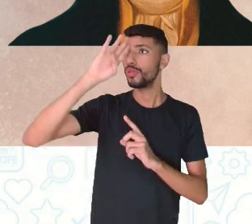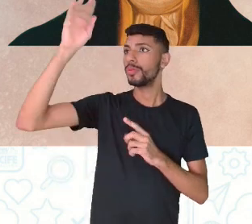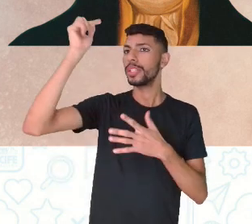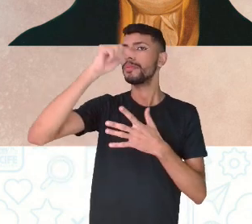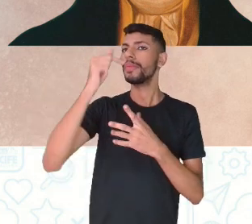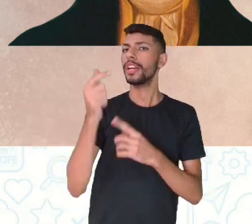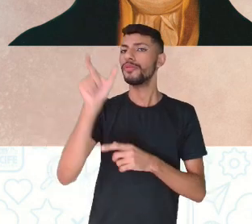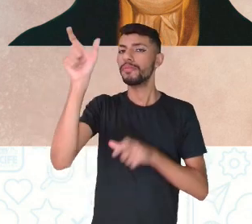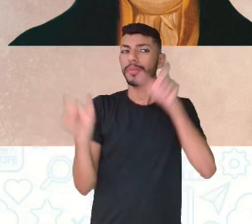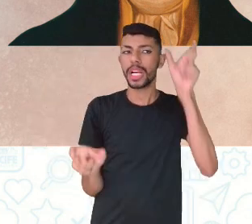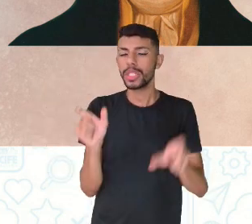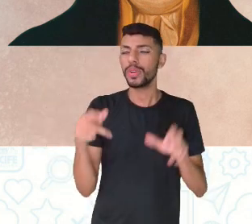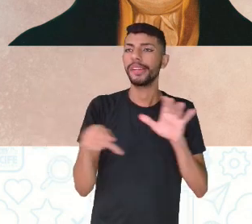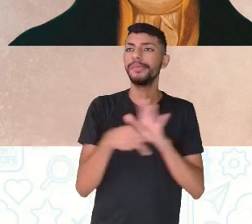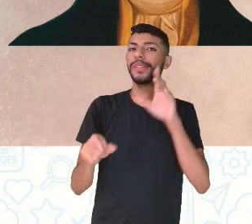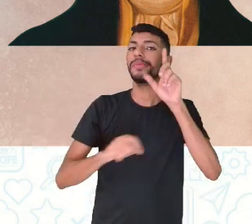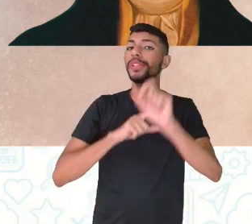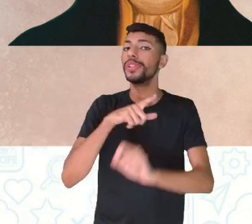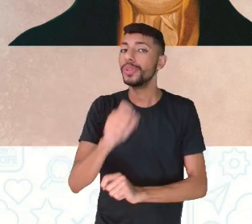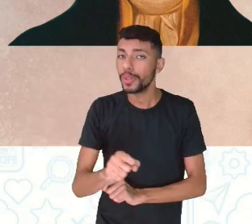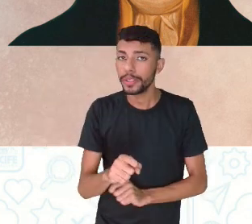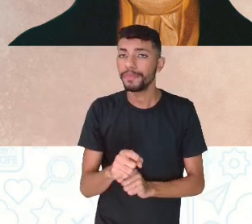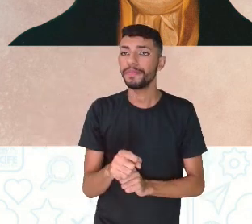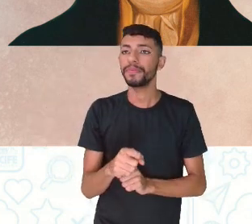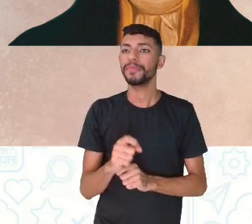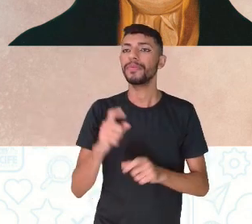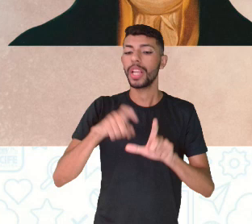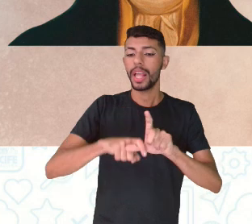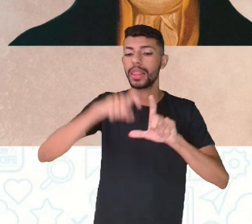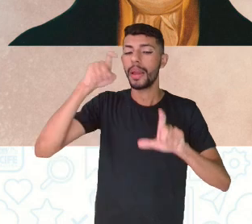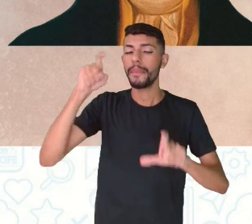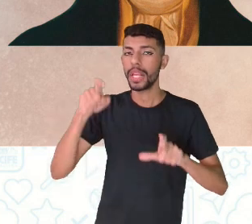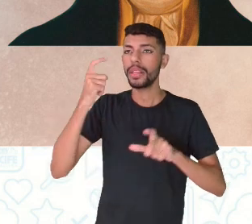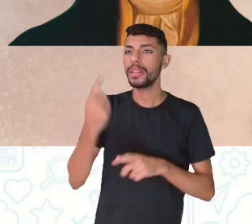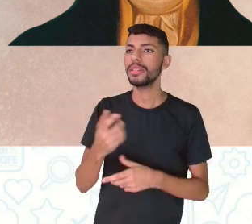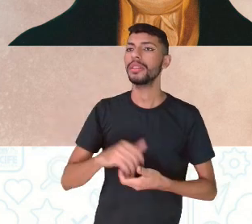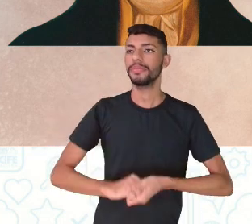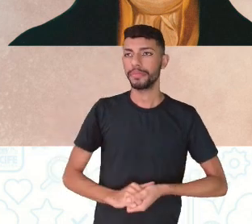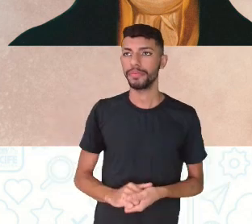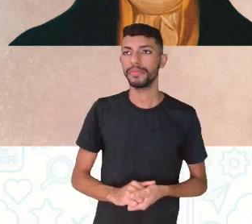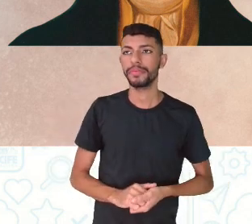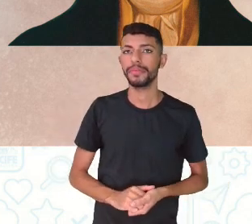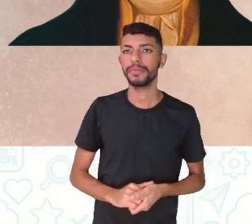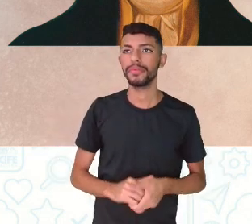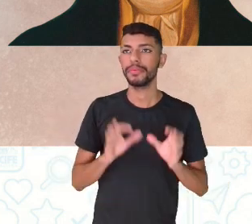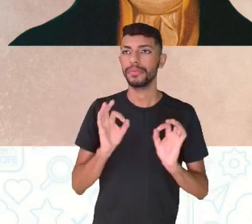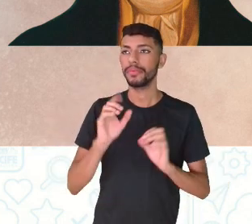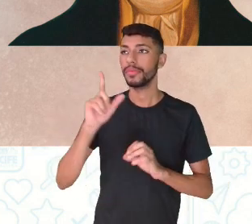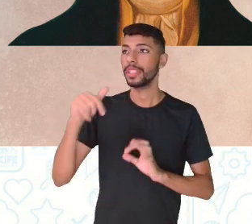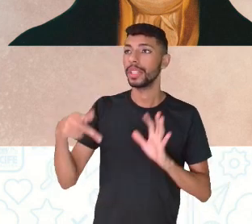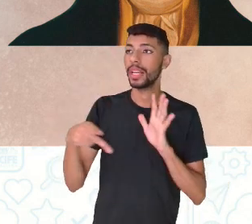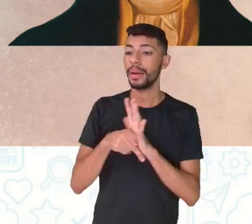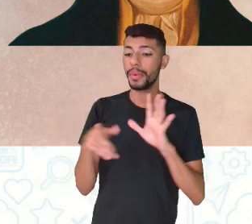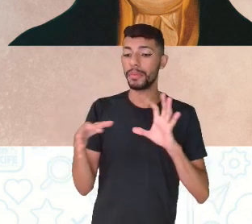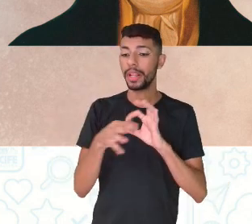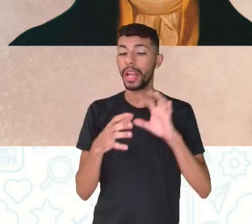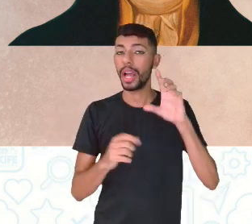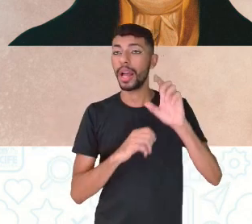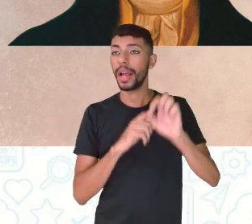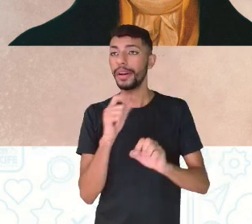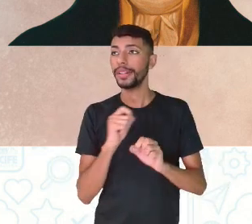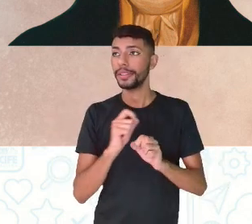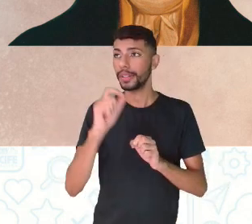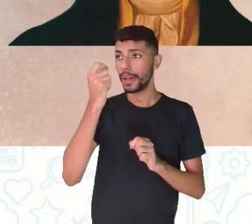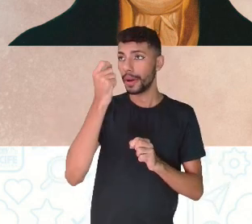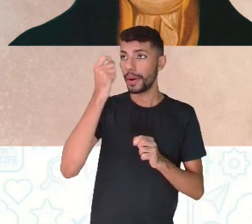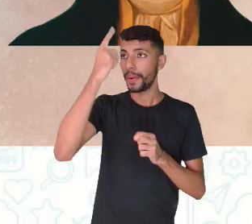principais autores dessa Declaração de Independência. ok? Que era baseada nos